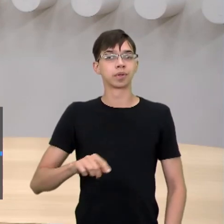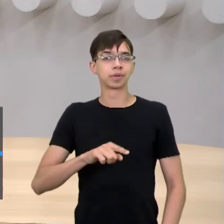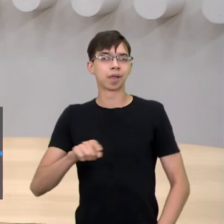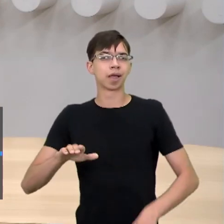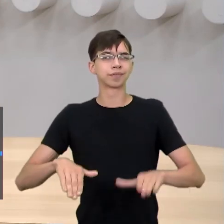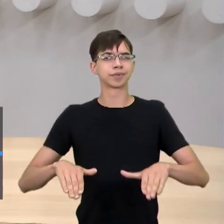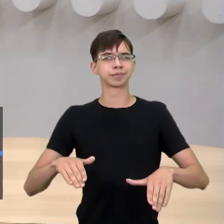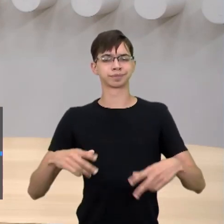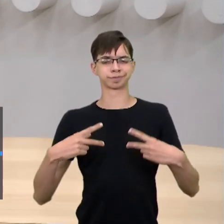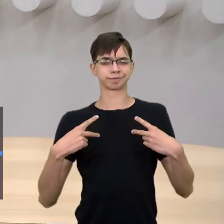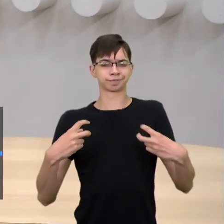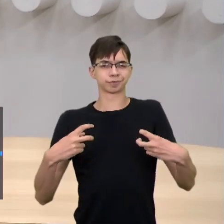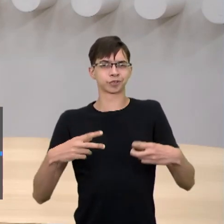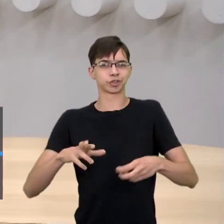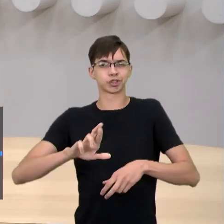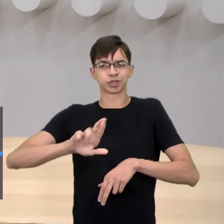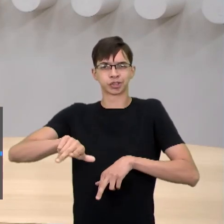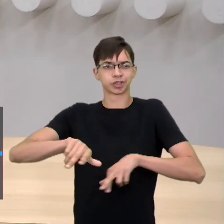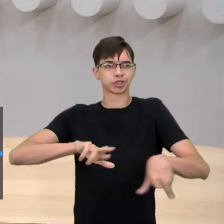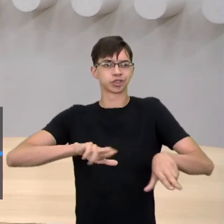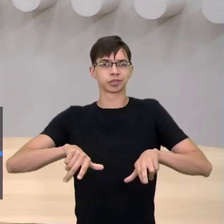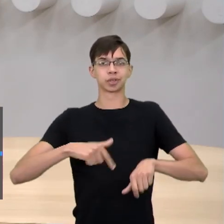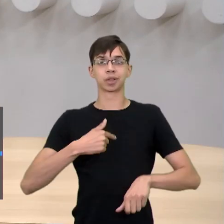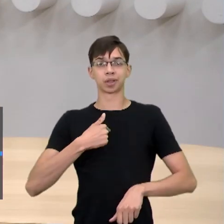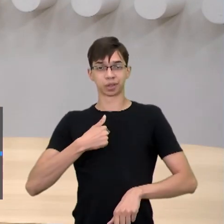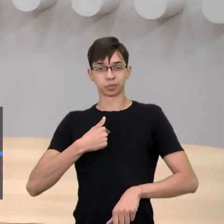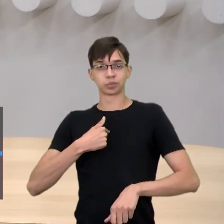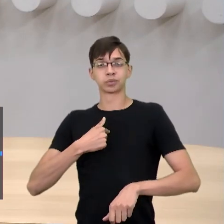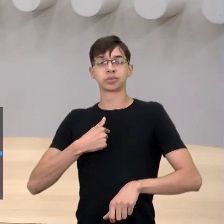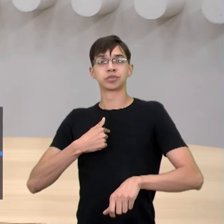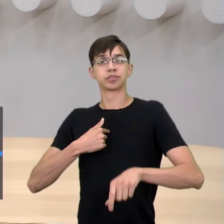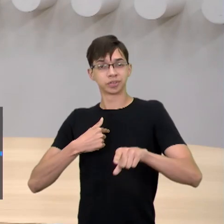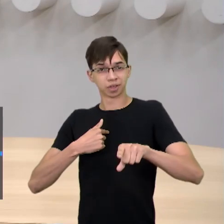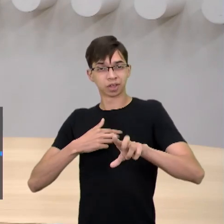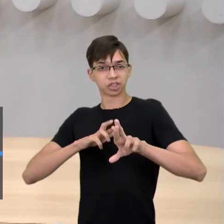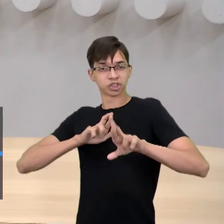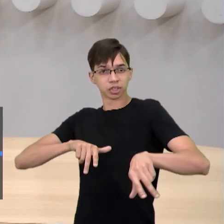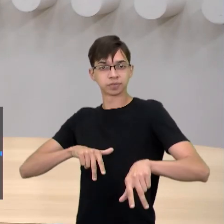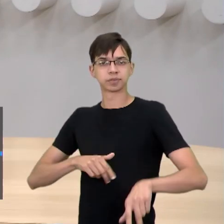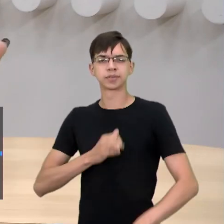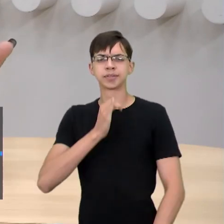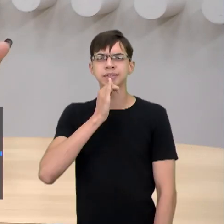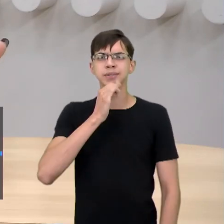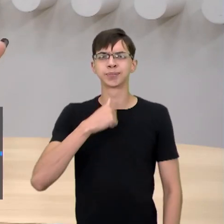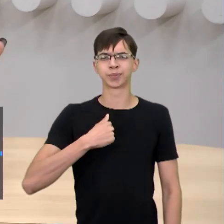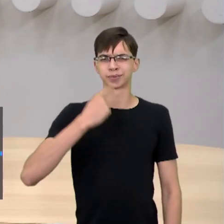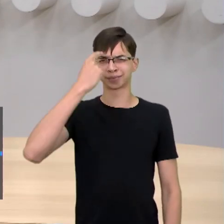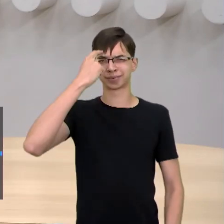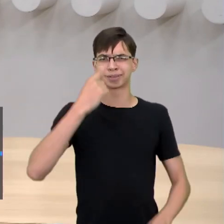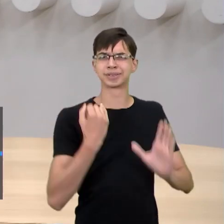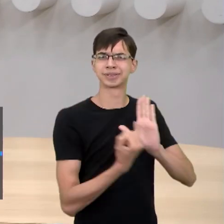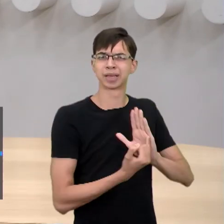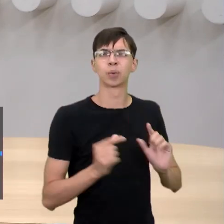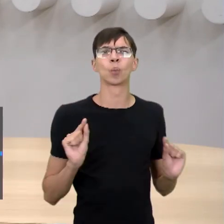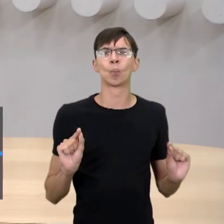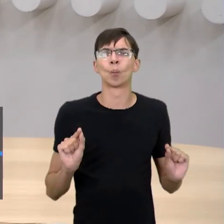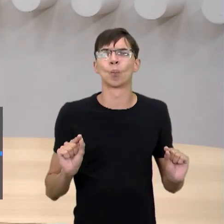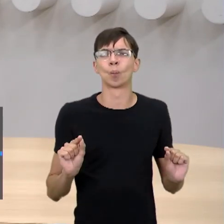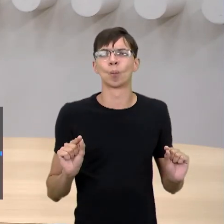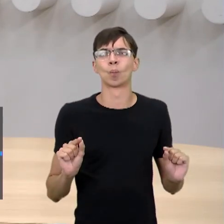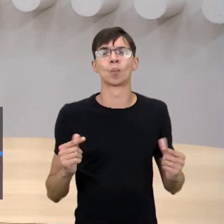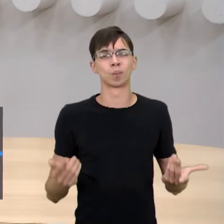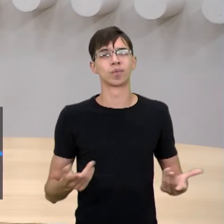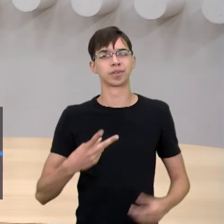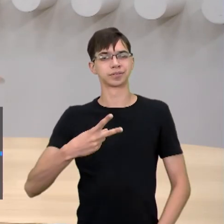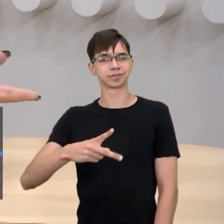gente escrever, a gente parar pra pensar de tipo, antes da teoria, o que na minha cabeça era identidade? E até chegar pros seus colegas